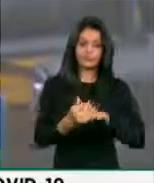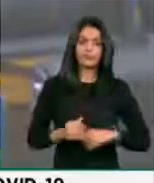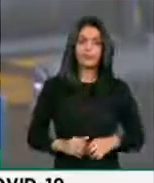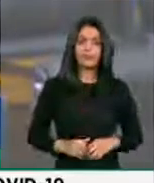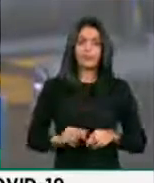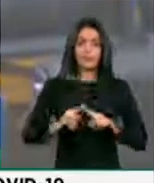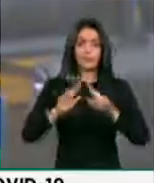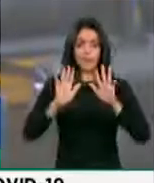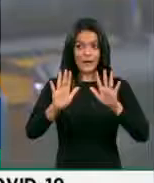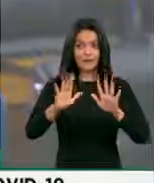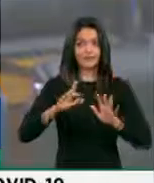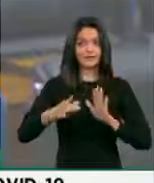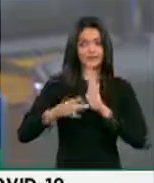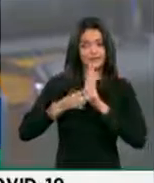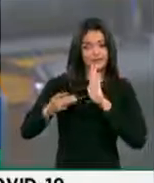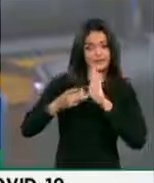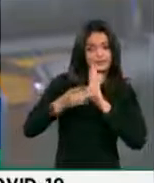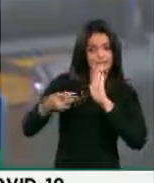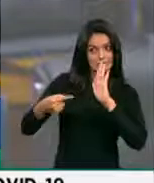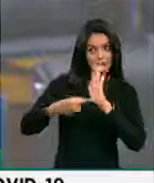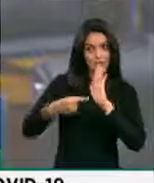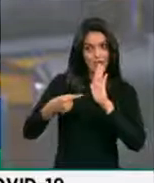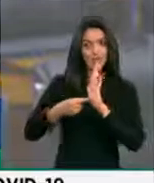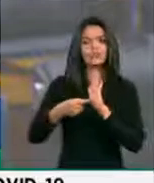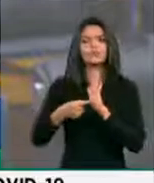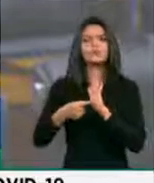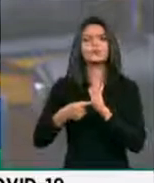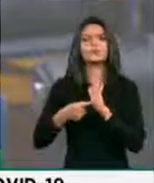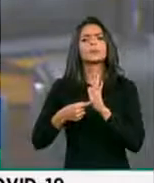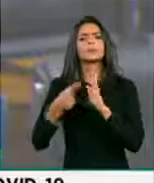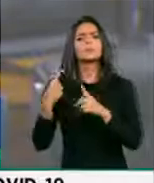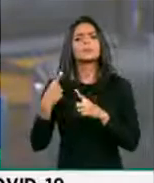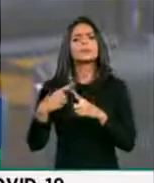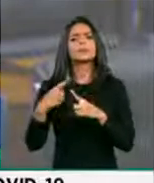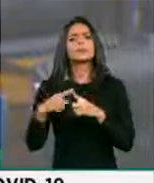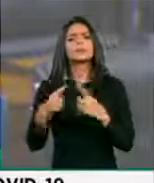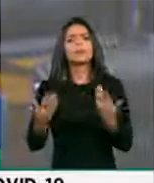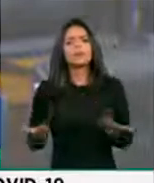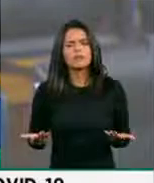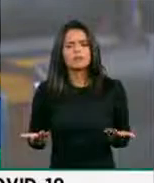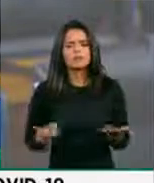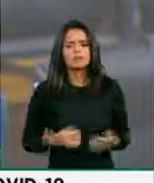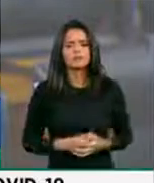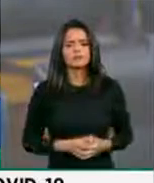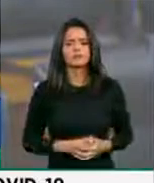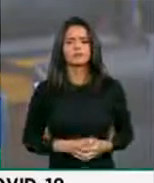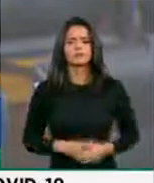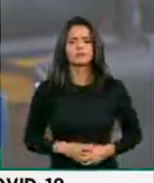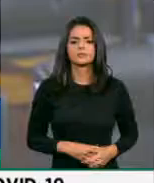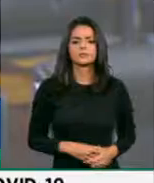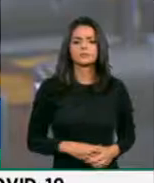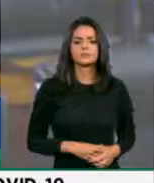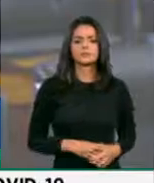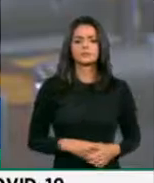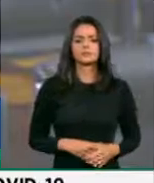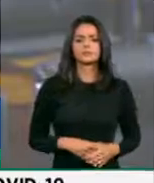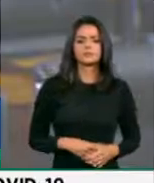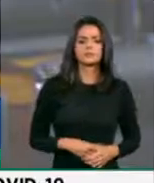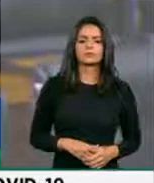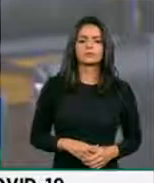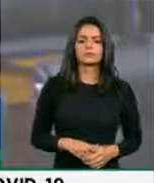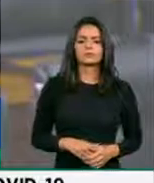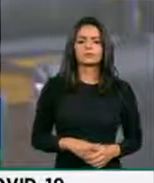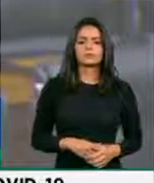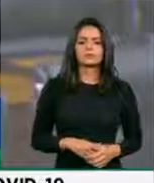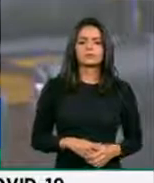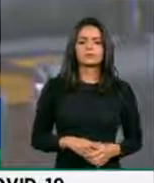estamos apresentando esse destaque, né, exatamente no sentido de colocar algumas exigências, né,